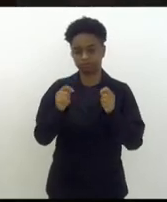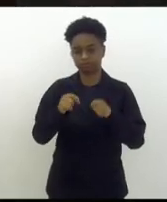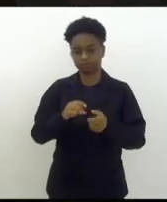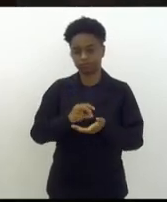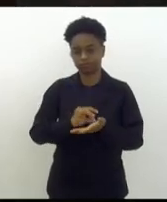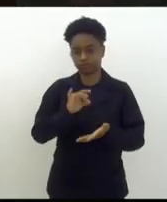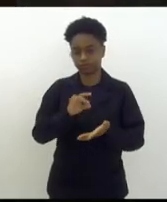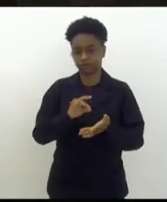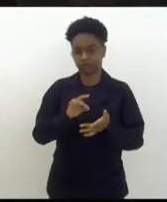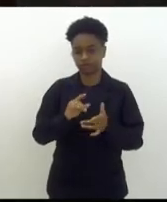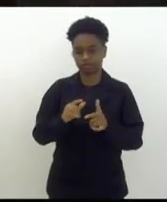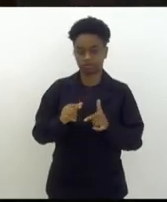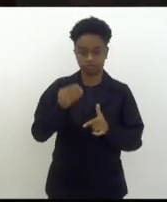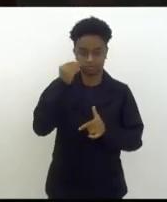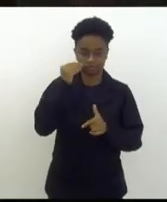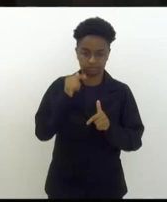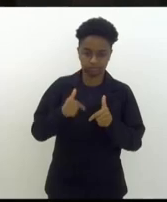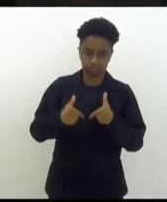perseguidos